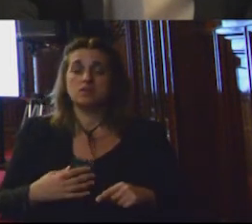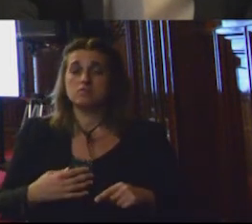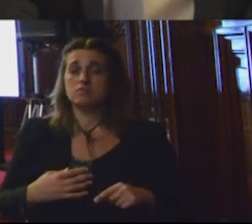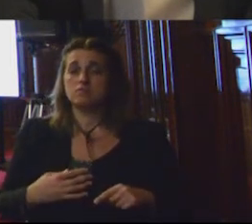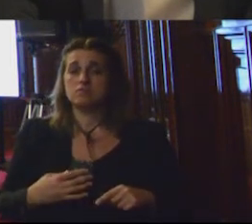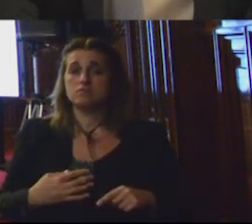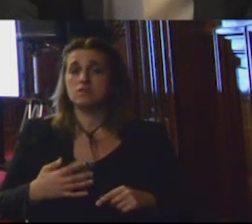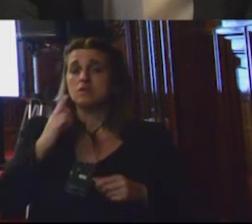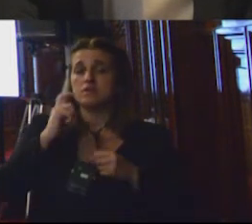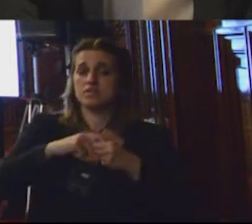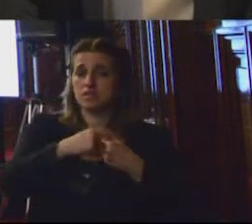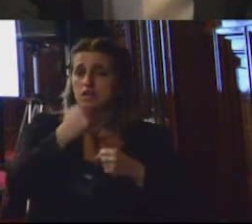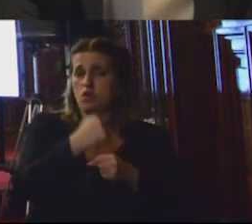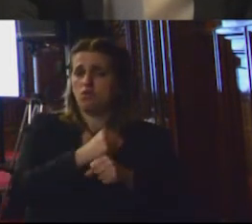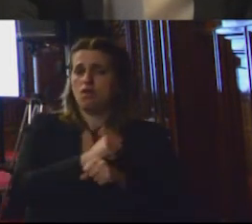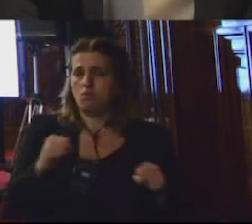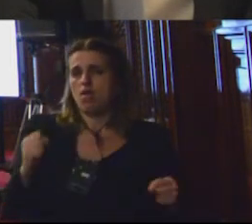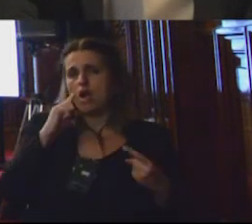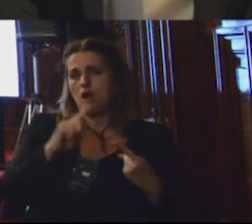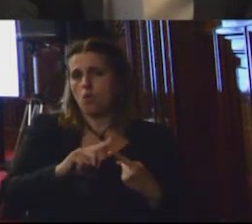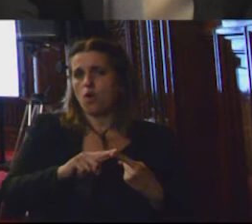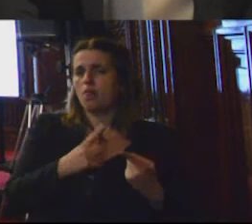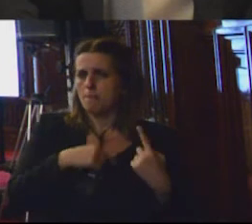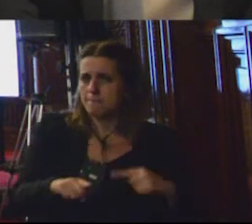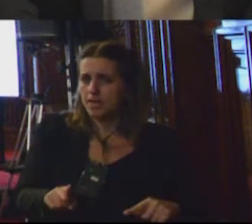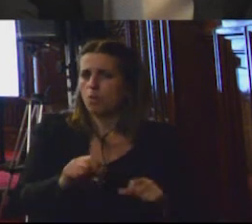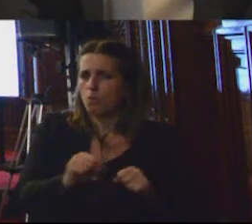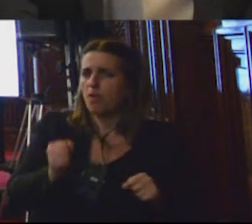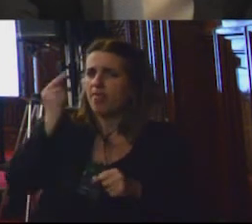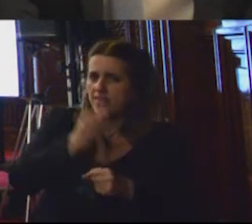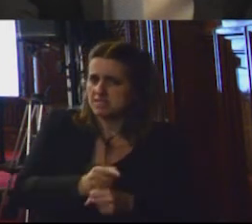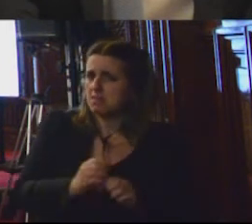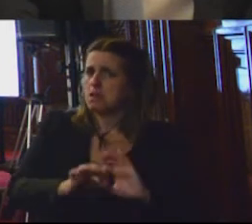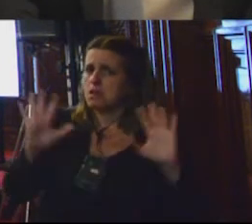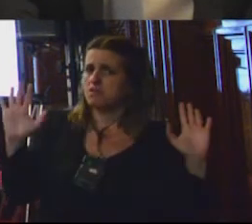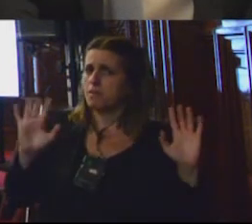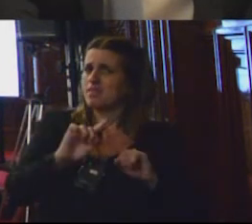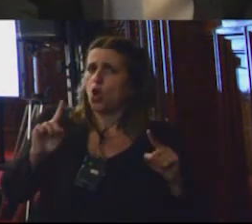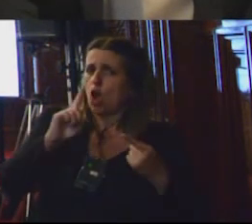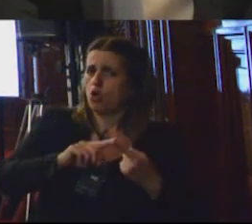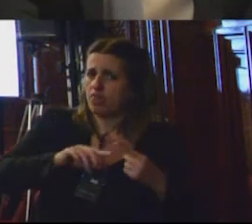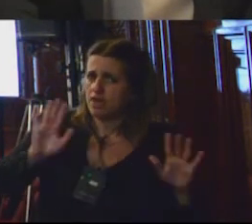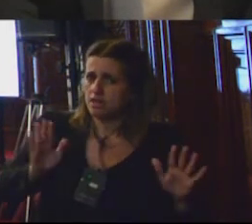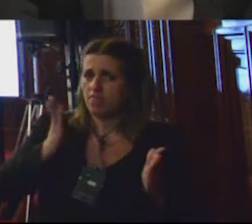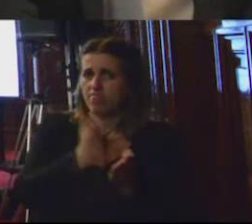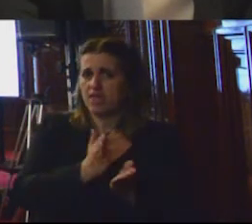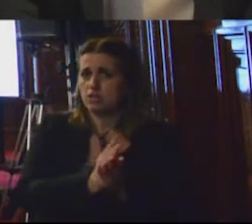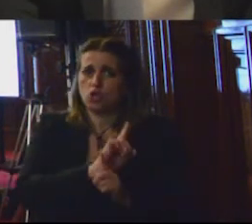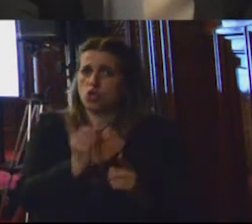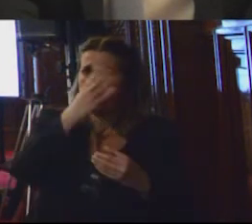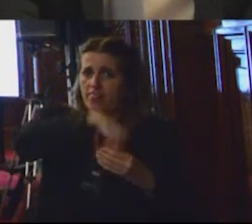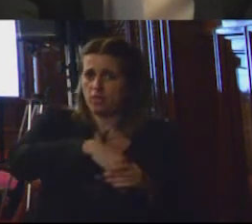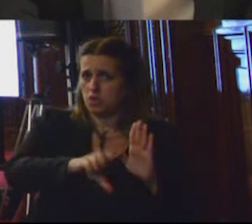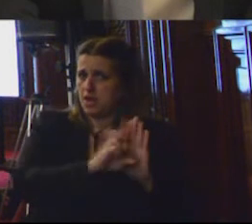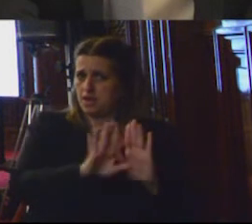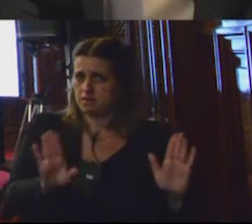com prevalência em relação à lei, mas também pode decidir livremente não pactuar direitos que não sejam de seu interesse ou não